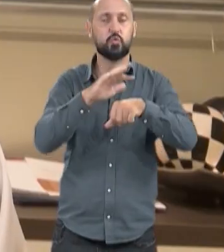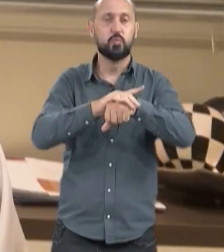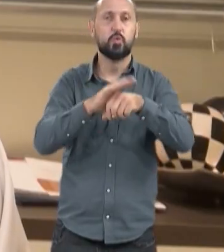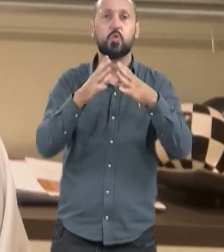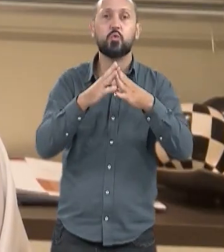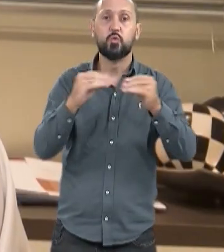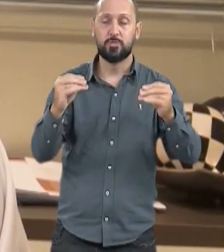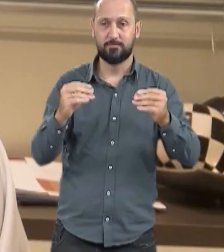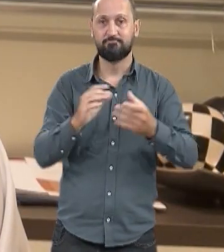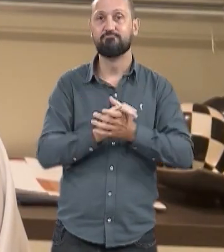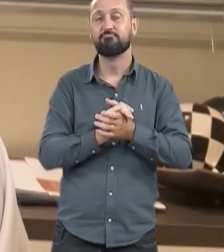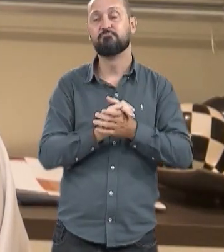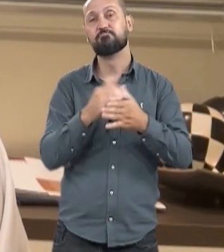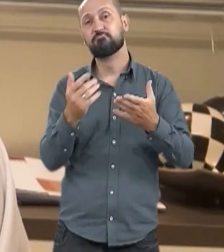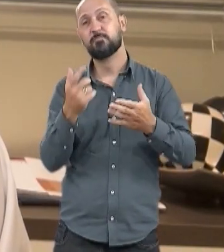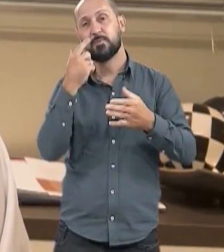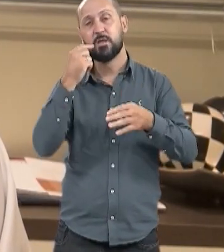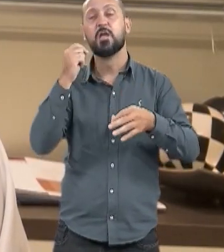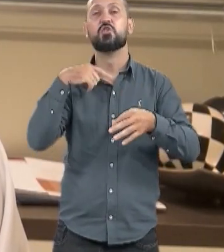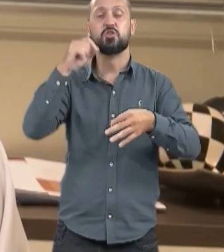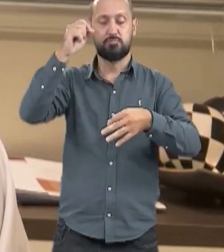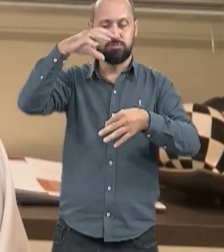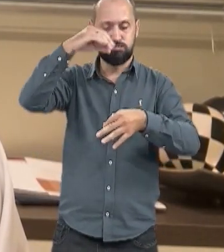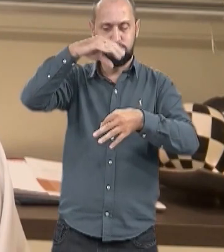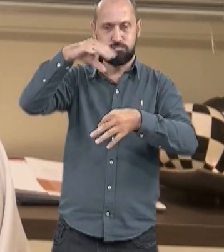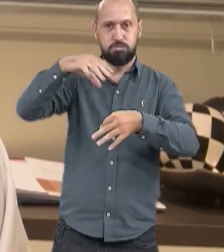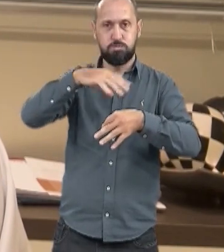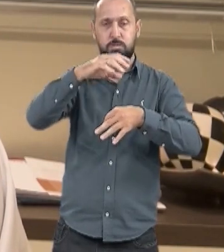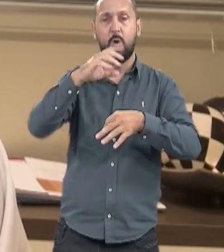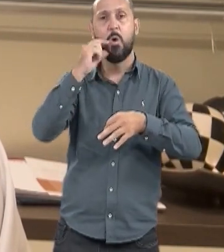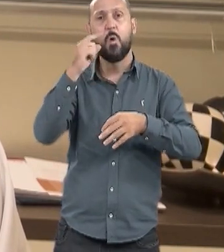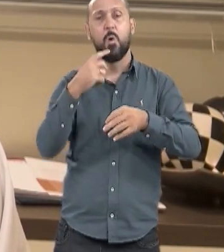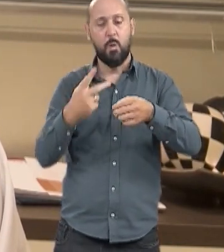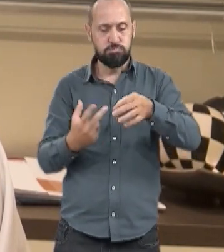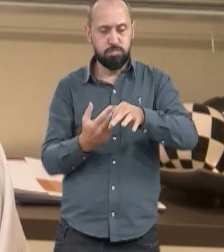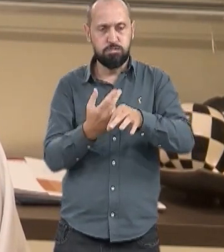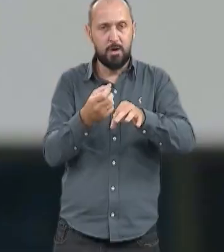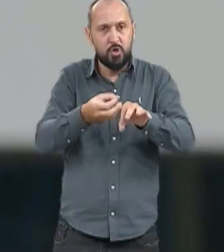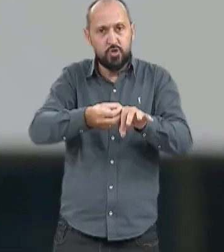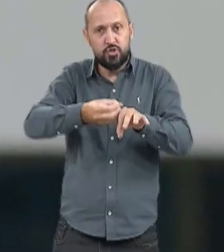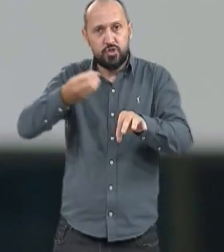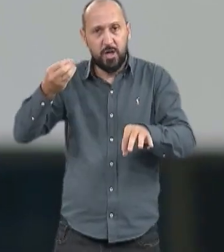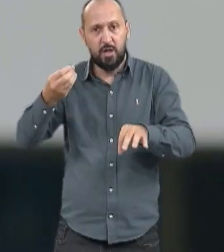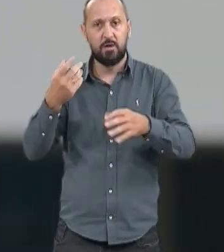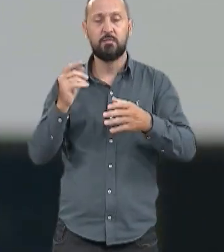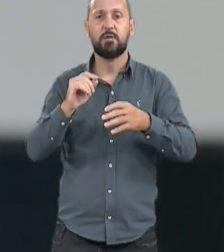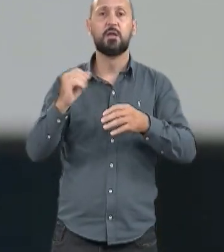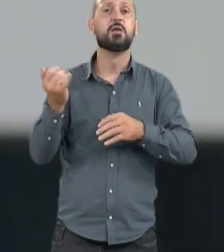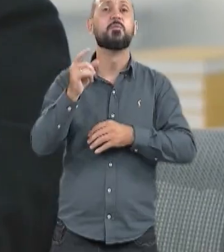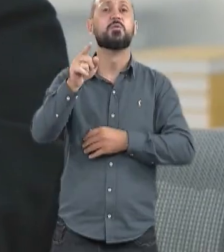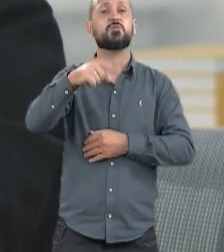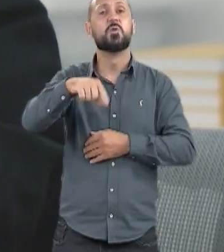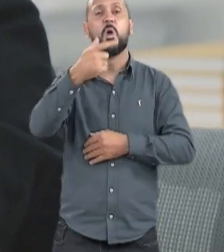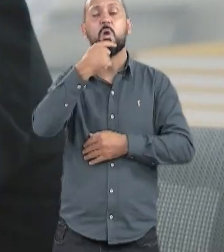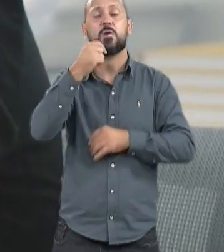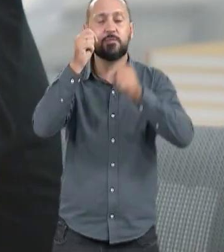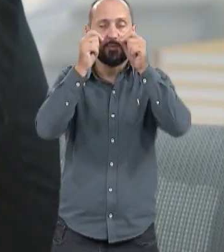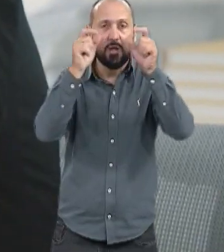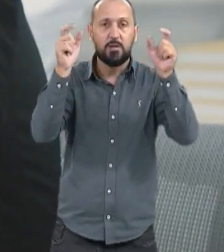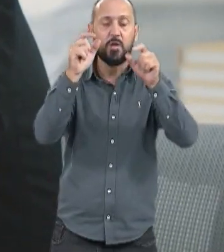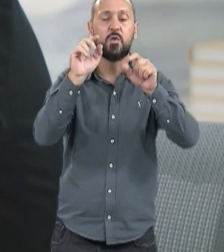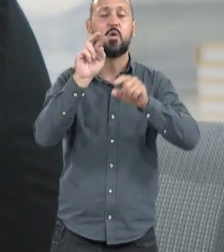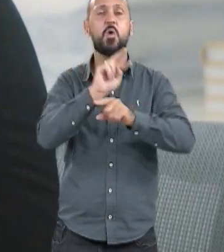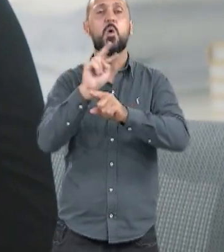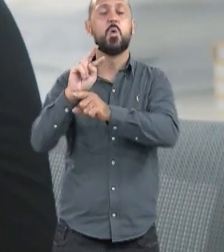cura com os tratamentos preconizados, seja ele radioterapia ou mesmo cirurgia da próstata. Então é muito importante que os homens fiquem